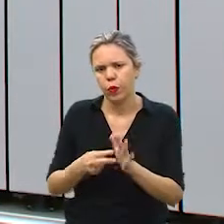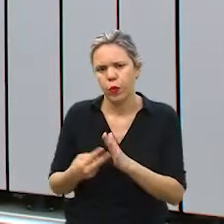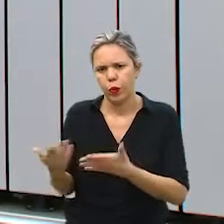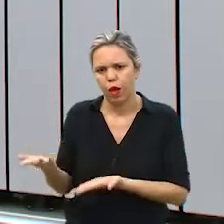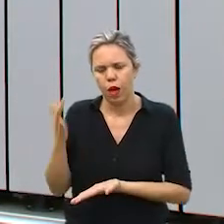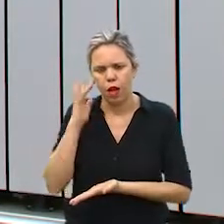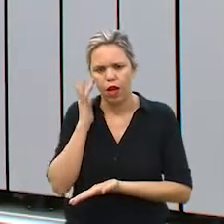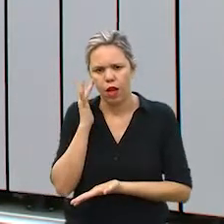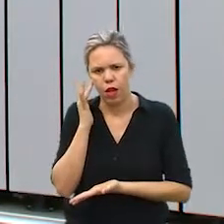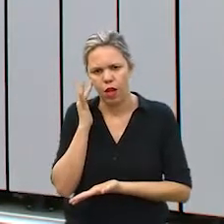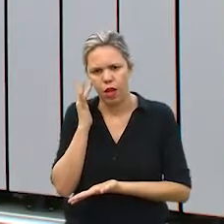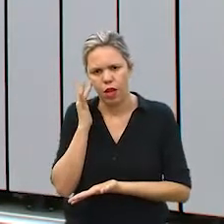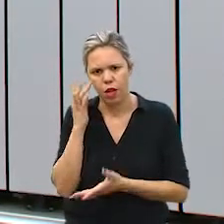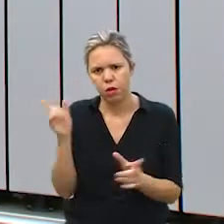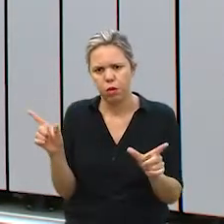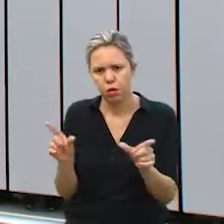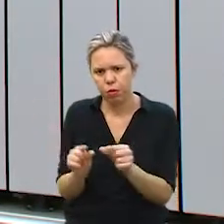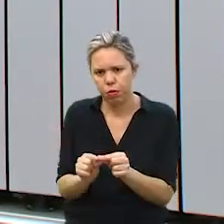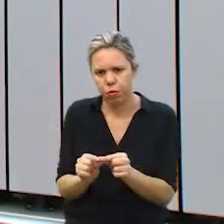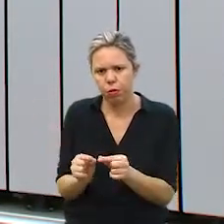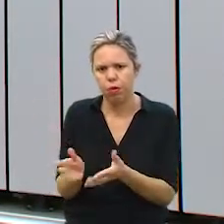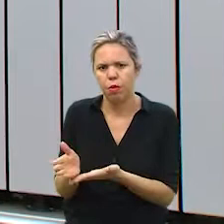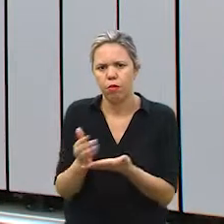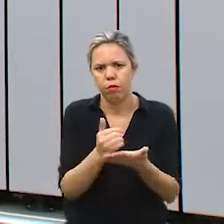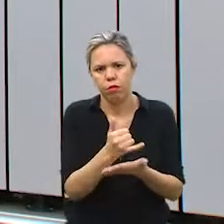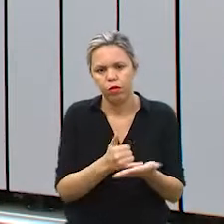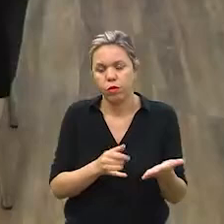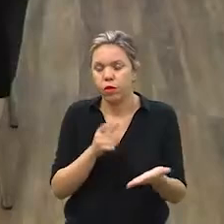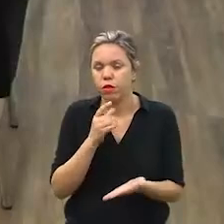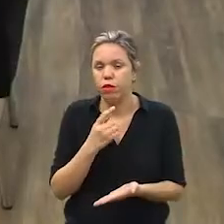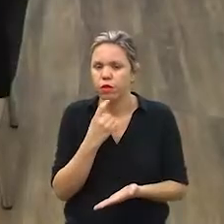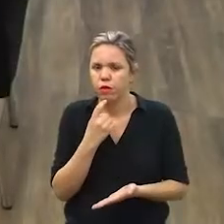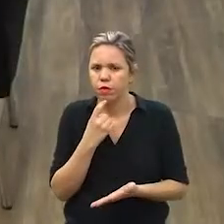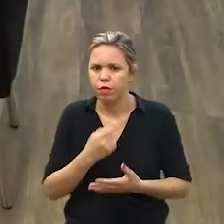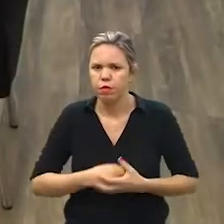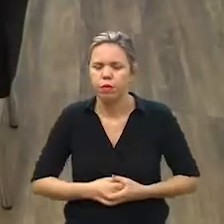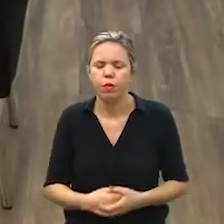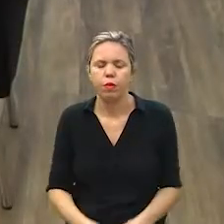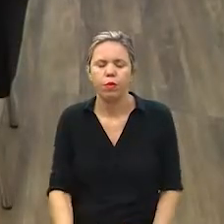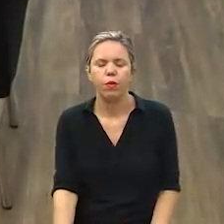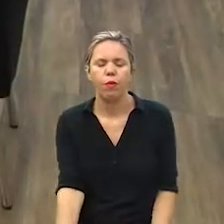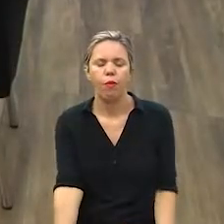ele acha que vai cair a arrecadação em Campinas.